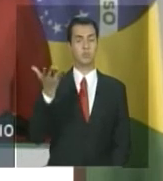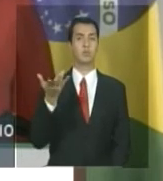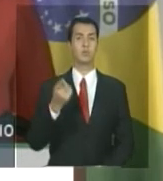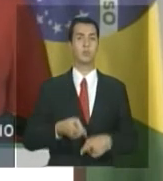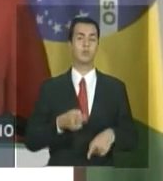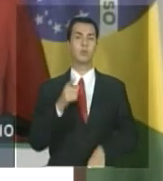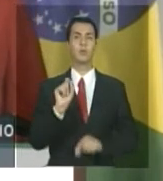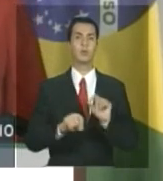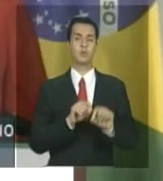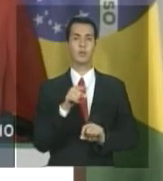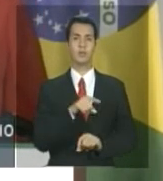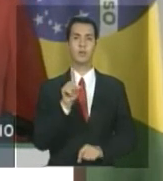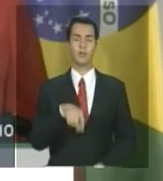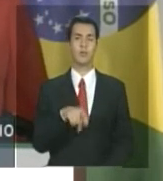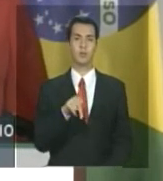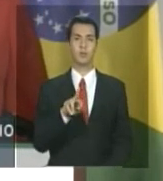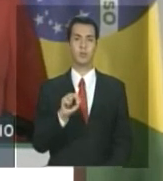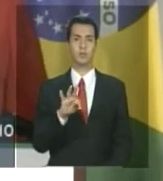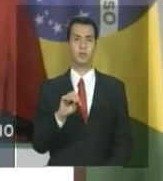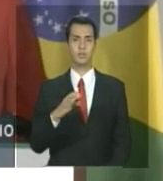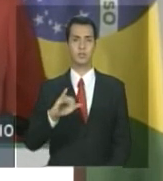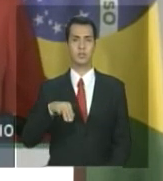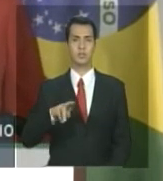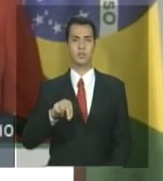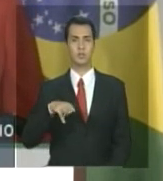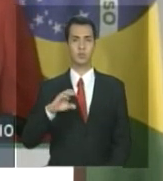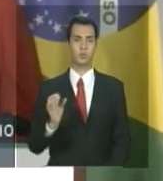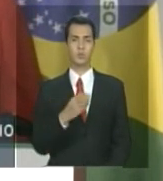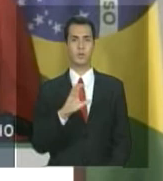espécie de protecionismo cambial.